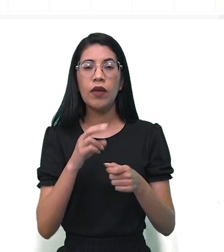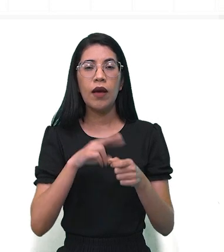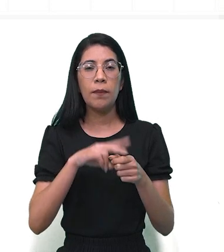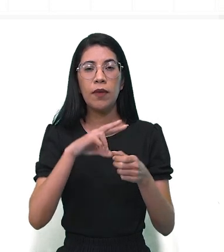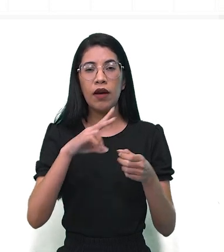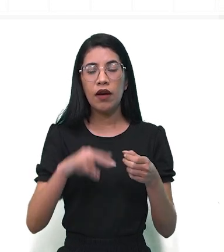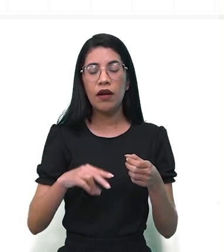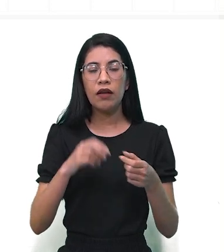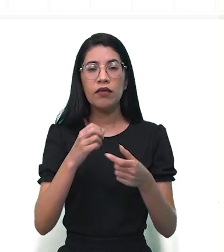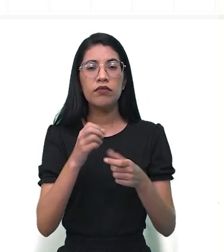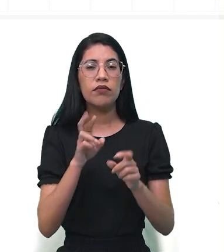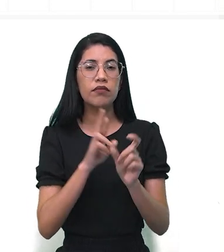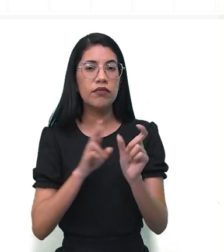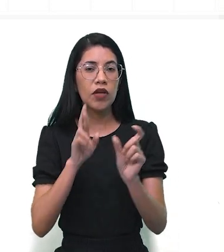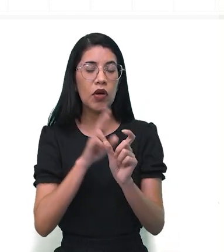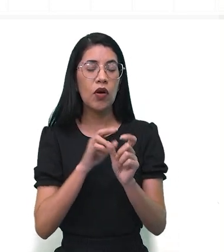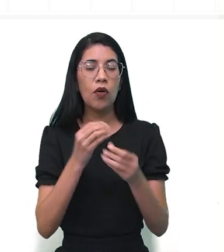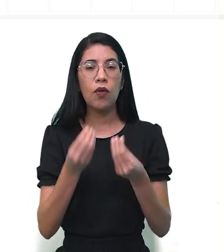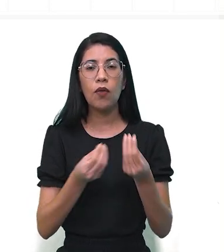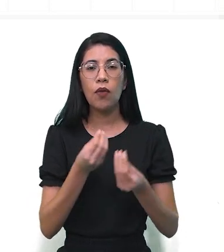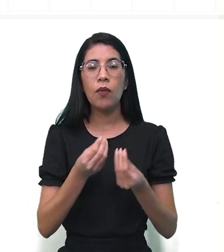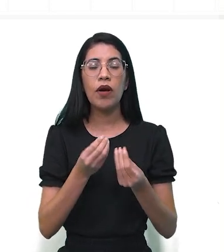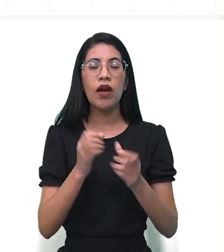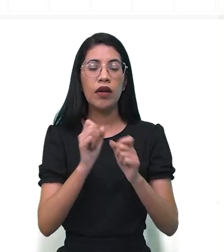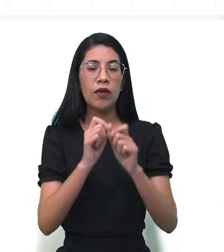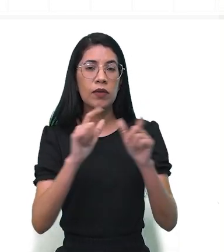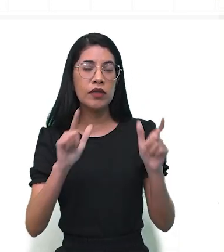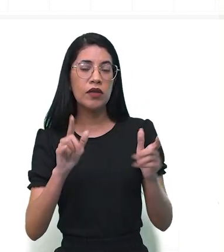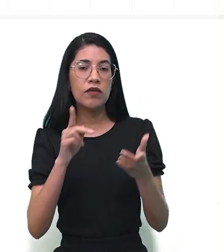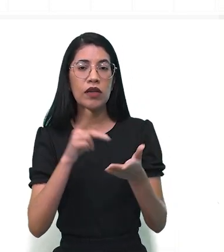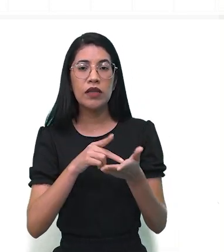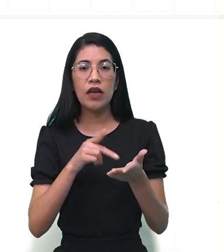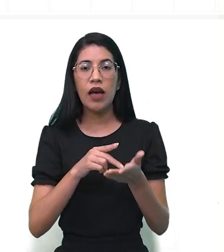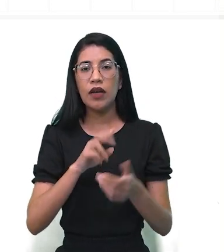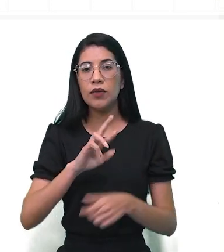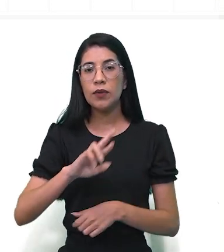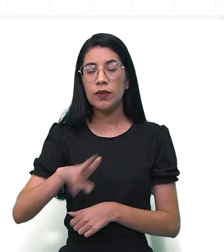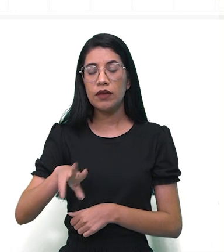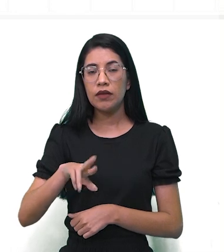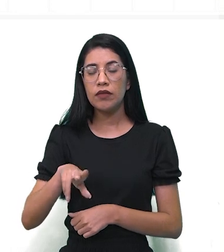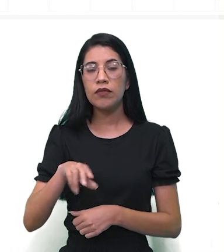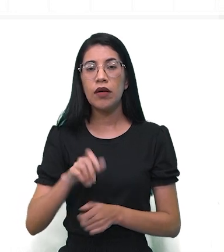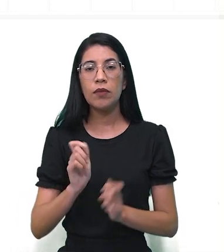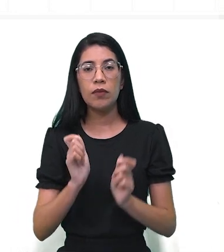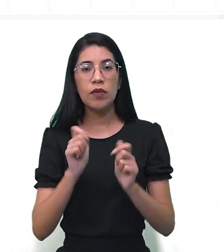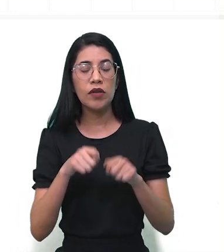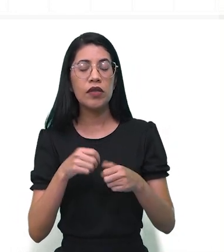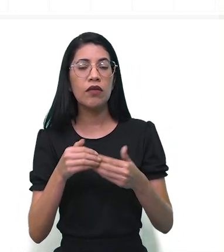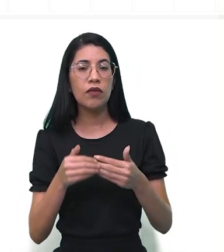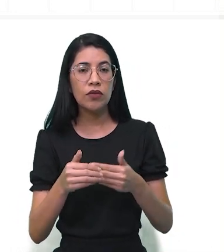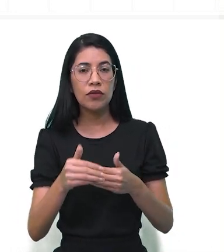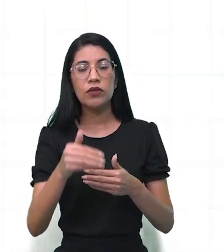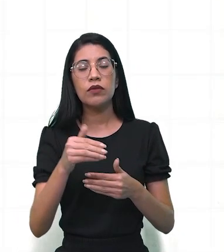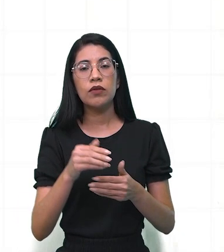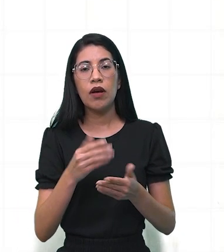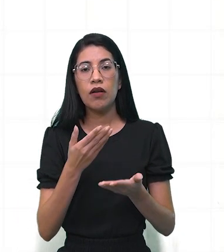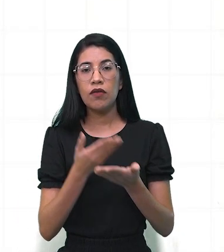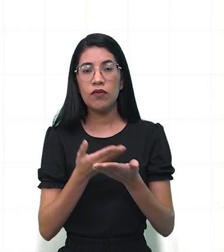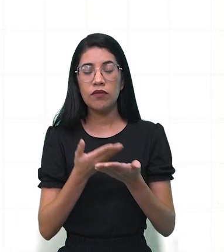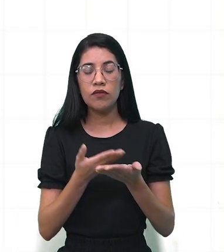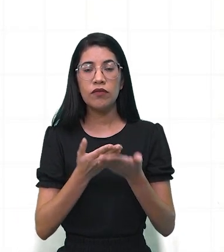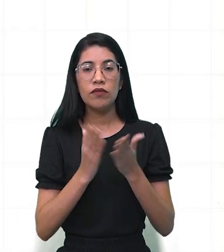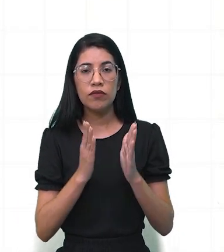que nós teremos uma equação verdadeira, quando que não, tá? Para a gente poder seguir com os nossos